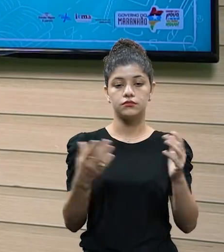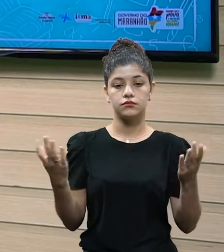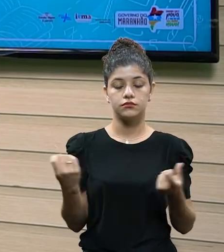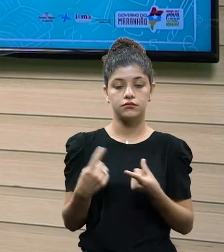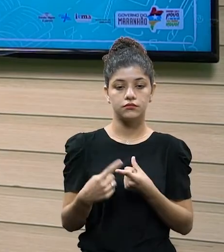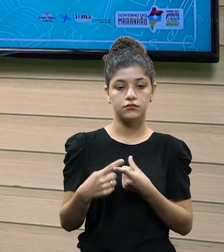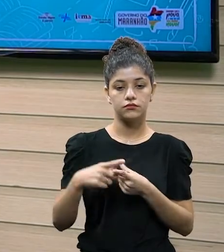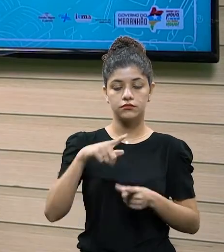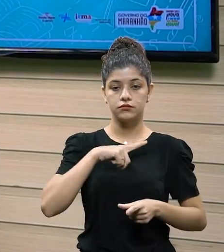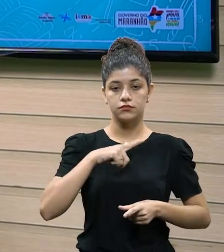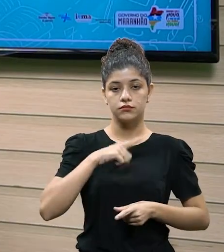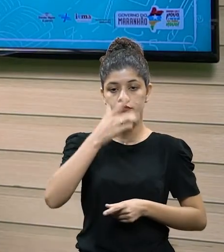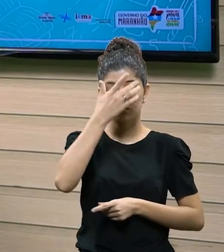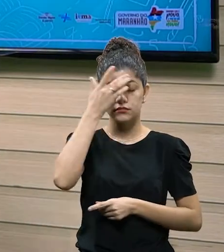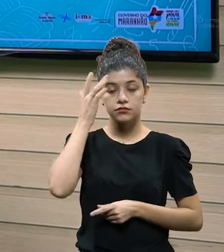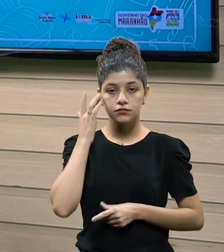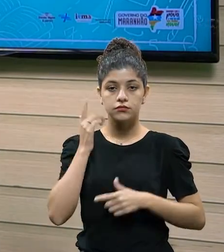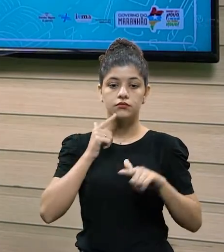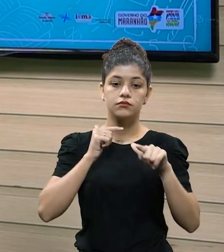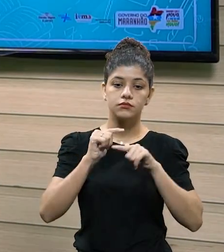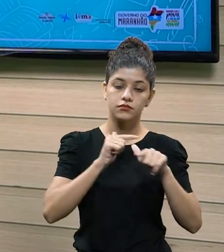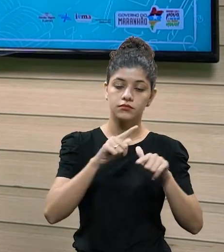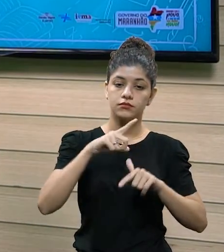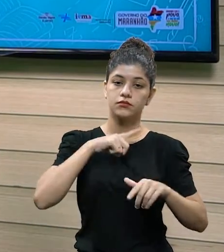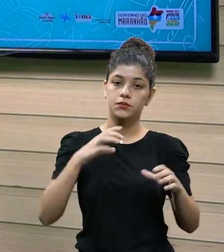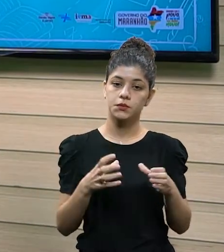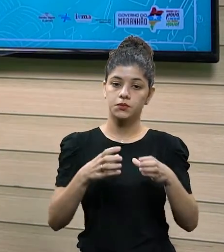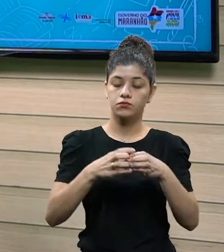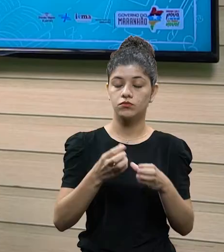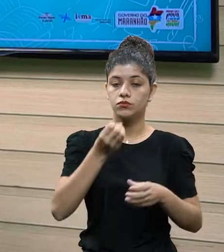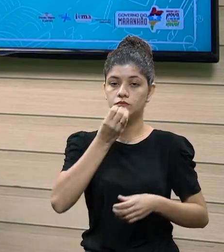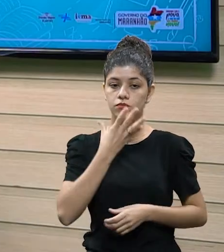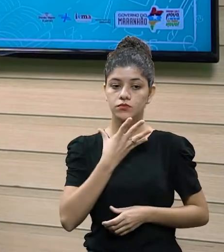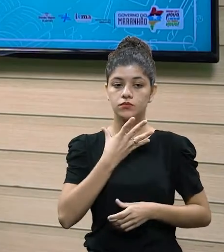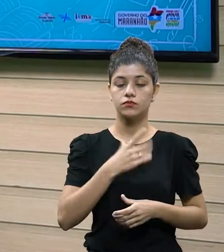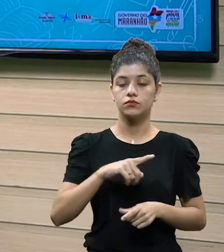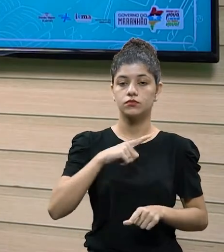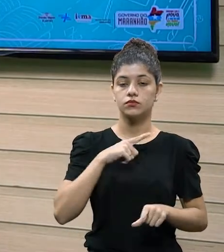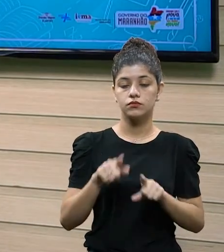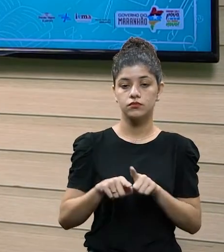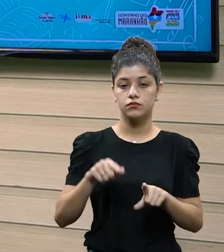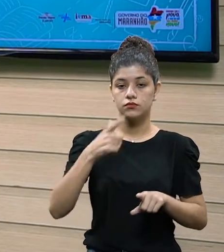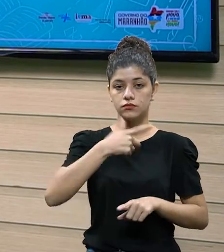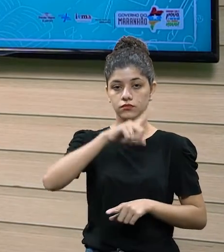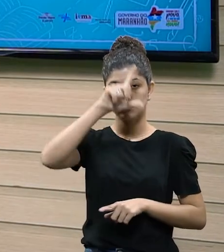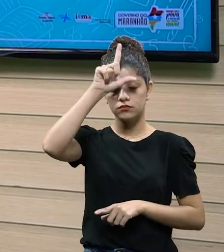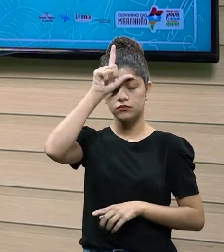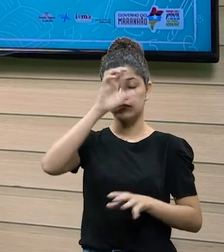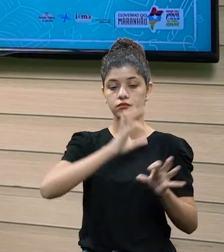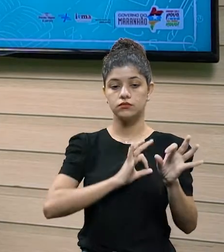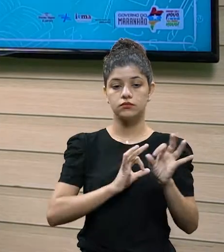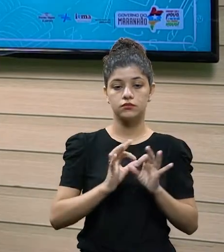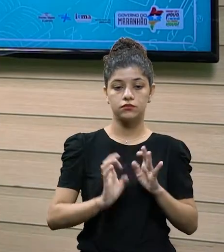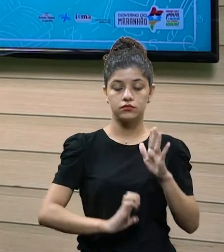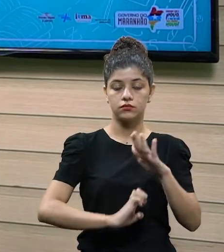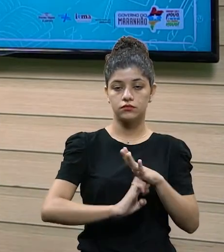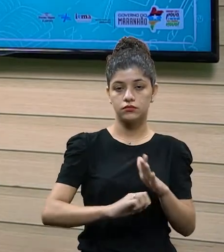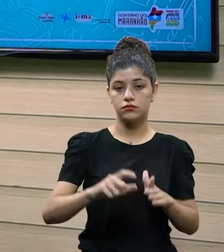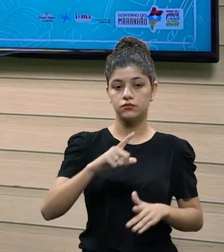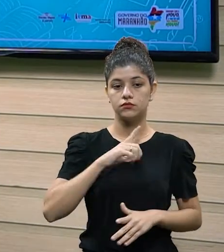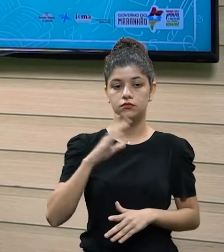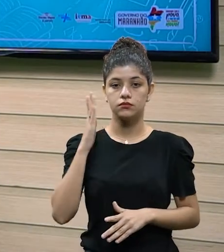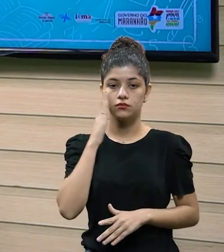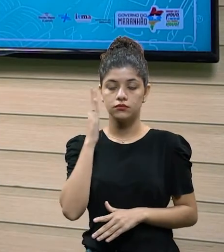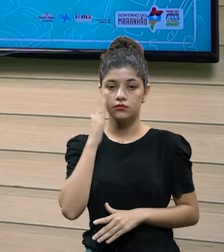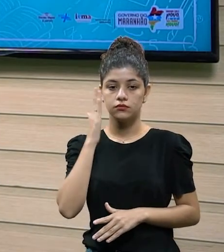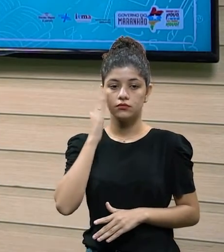atualmente porque há pessoas por trás, existem equipes talentosas, equipes onde os seus gestores, onde a organização em si, ela entende que